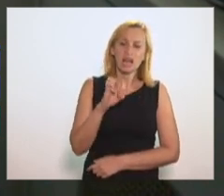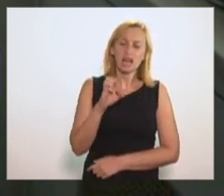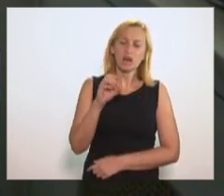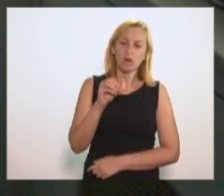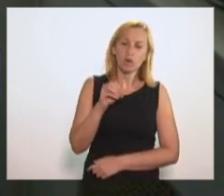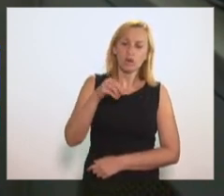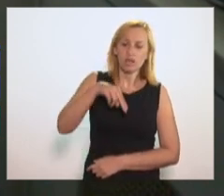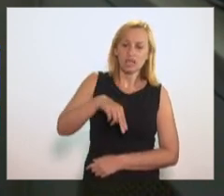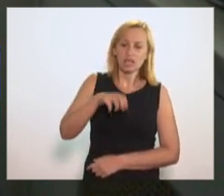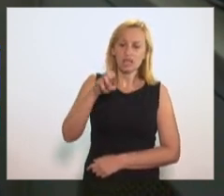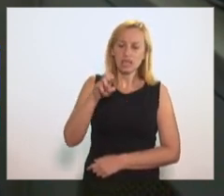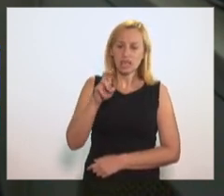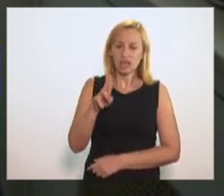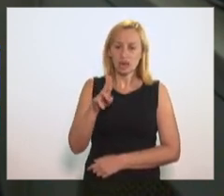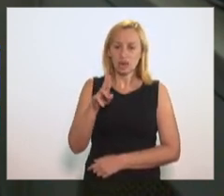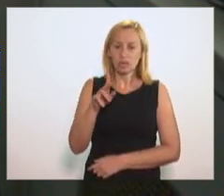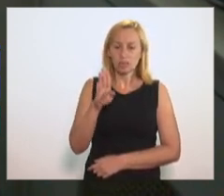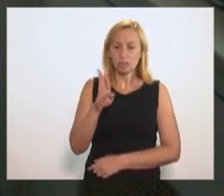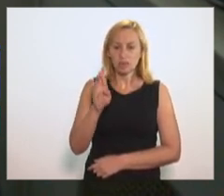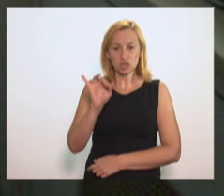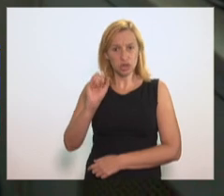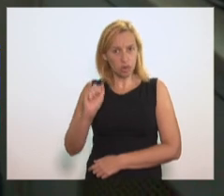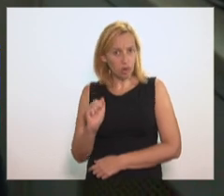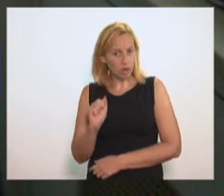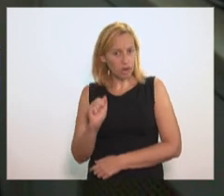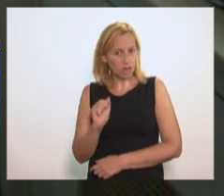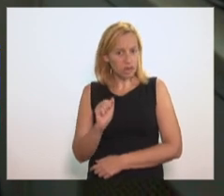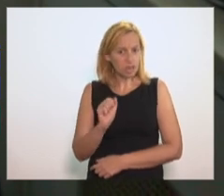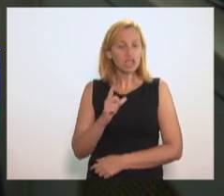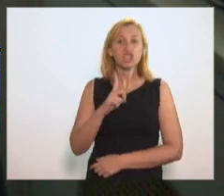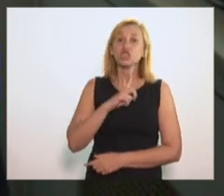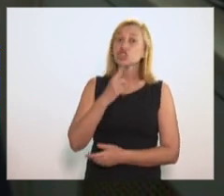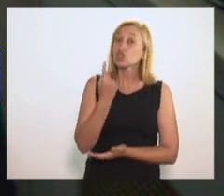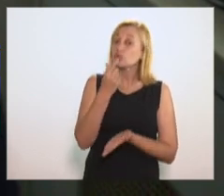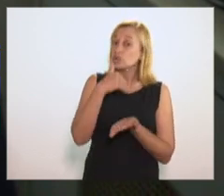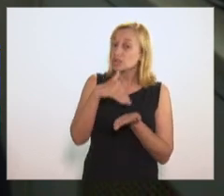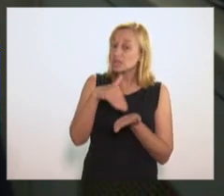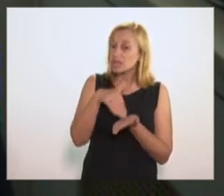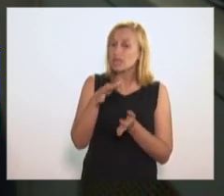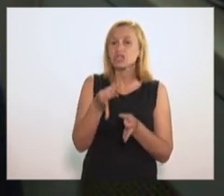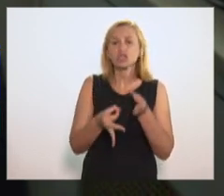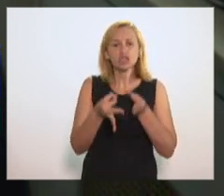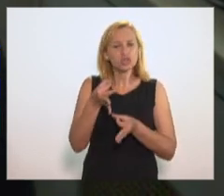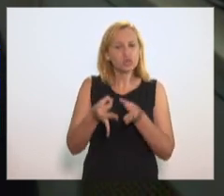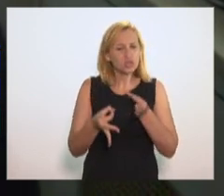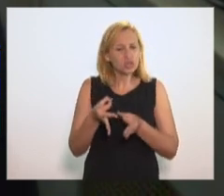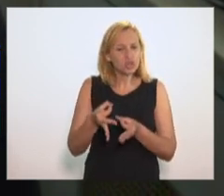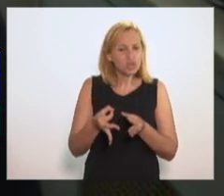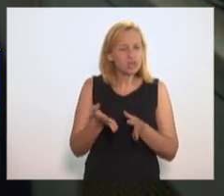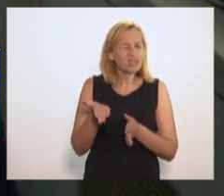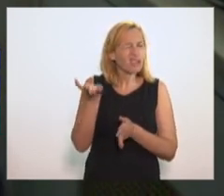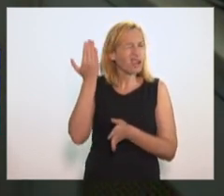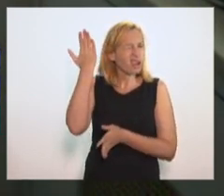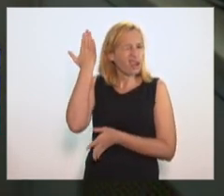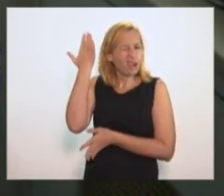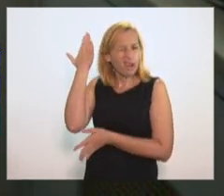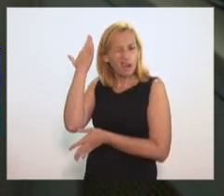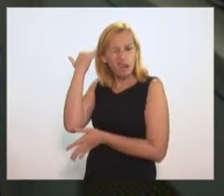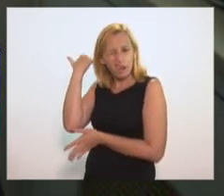Rubens de bom tempo pode lembrar tinha uma secretaria de justiça estou indo bem lá atrás